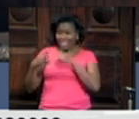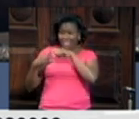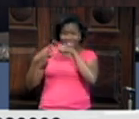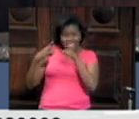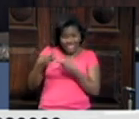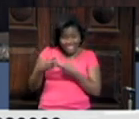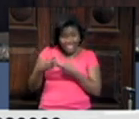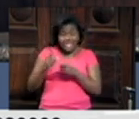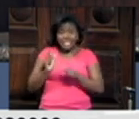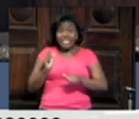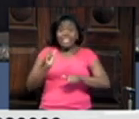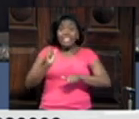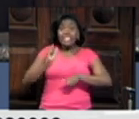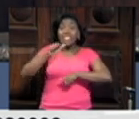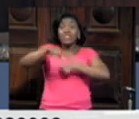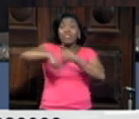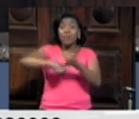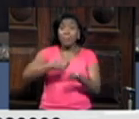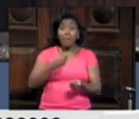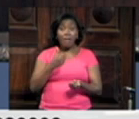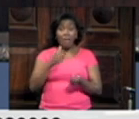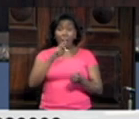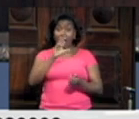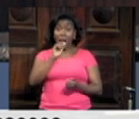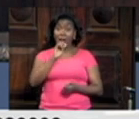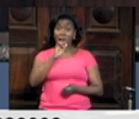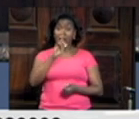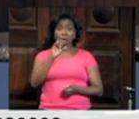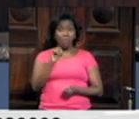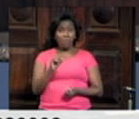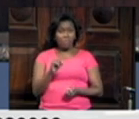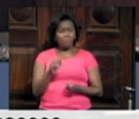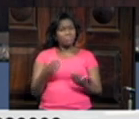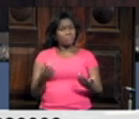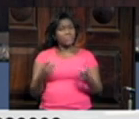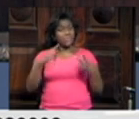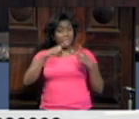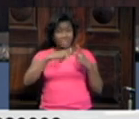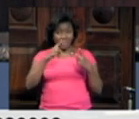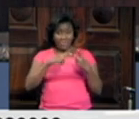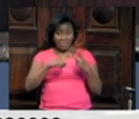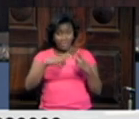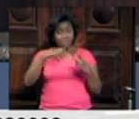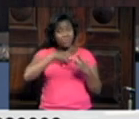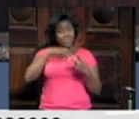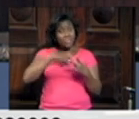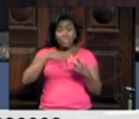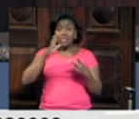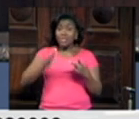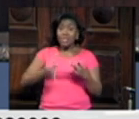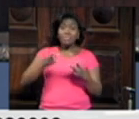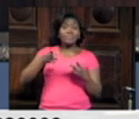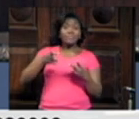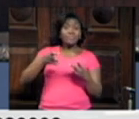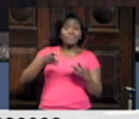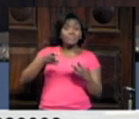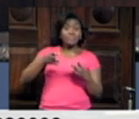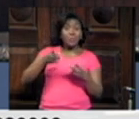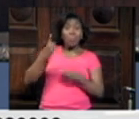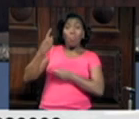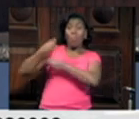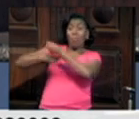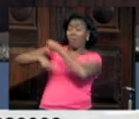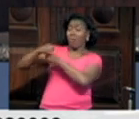cortaram, transformaram cargos. Quer dizer, é uma segunda medida que já tinha que ser tomada há um